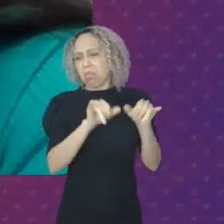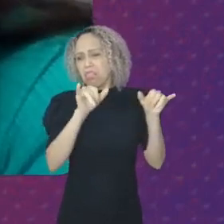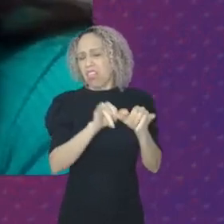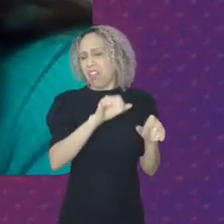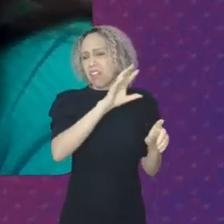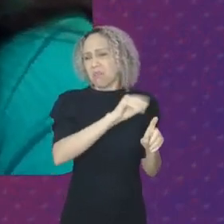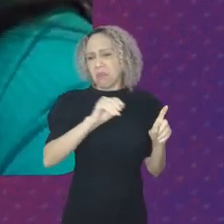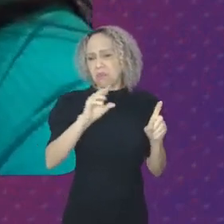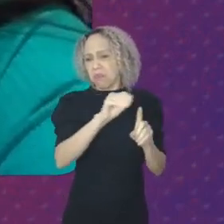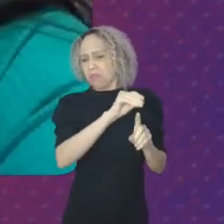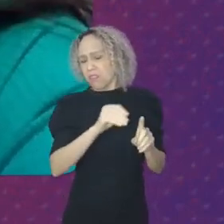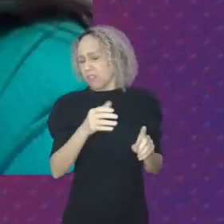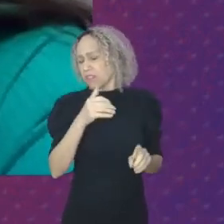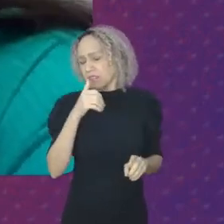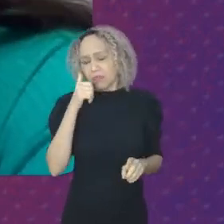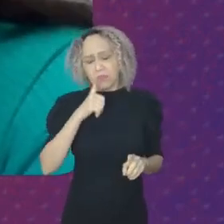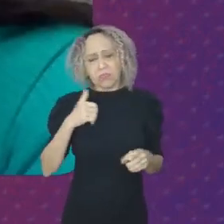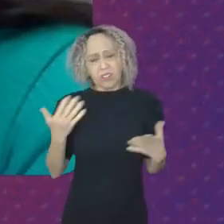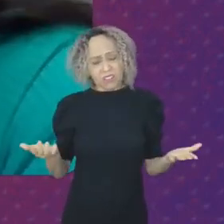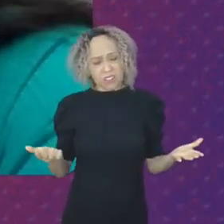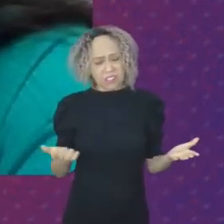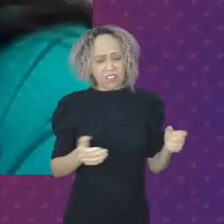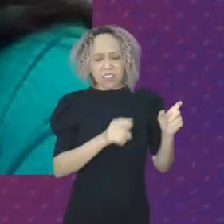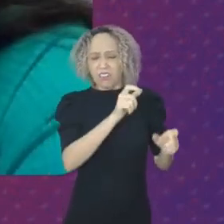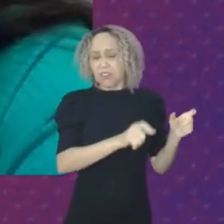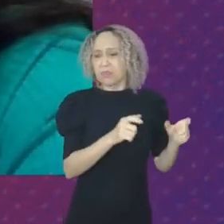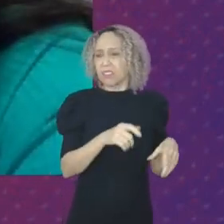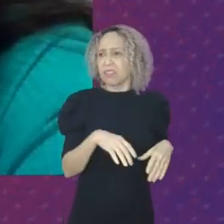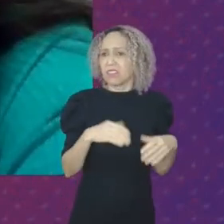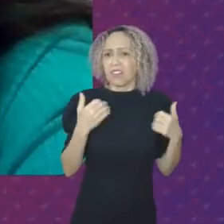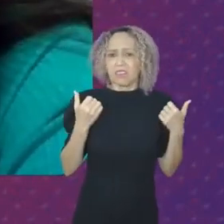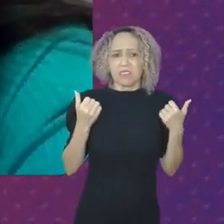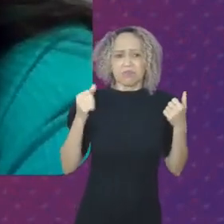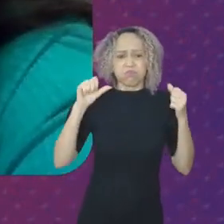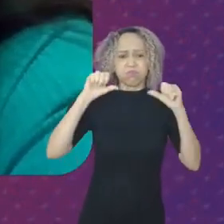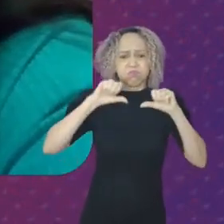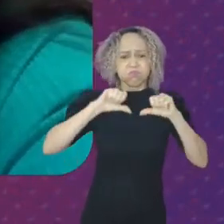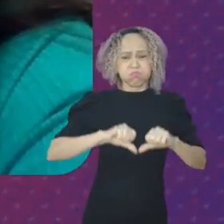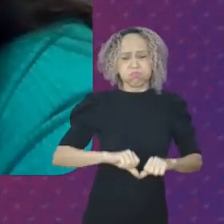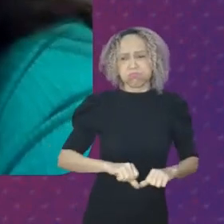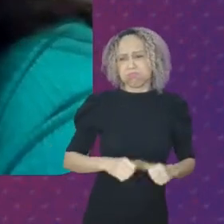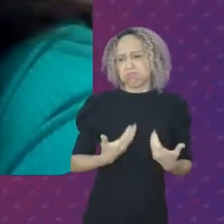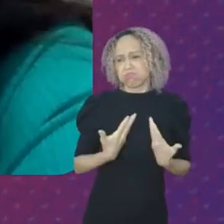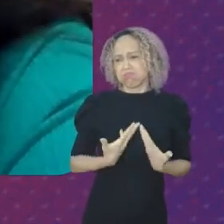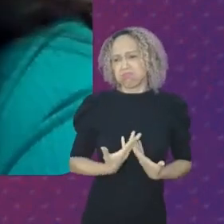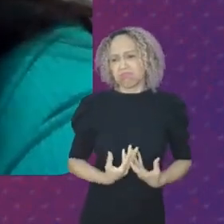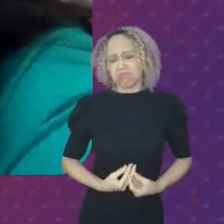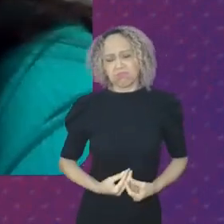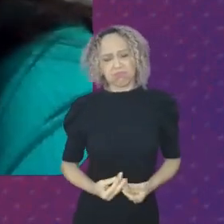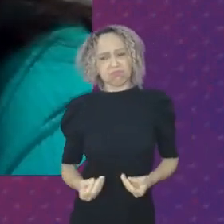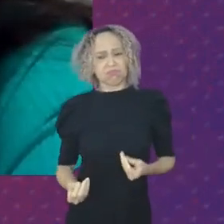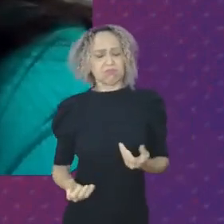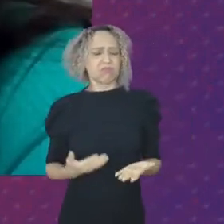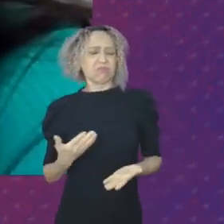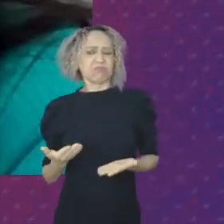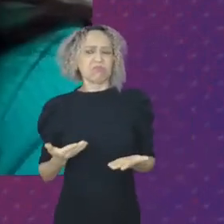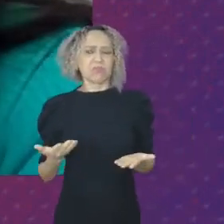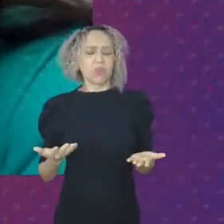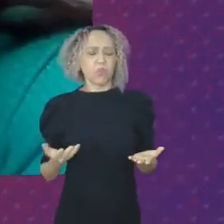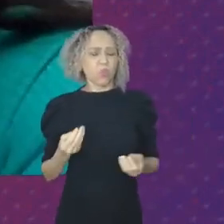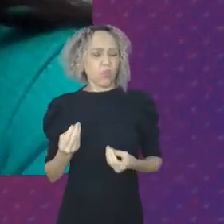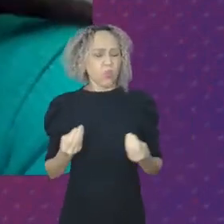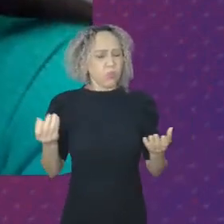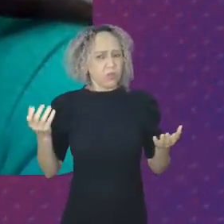termos trabalhadoras sofrendo violações num contexto que elas precisam, na verdade, de acolhimento